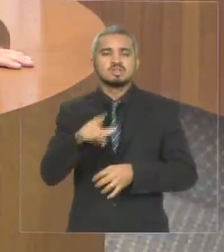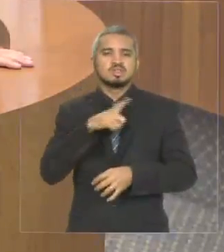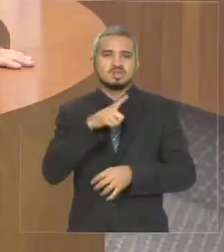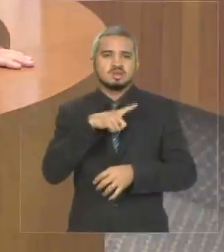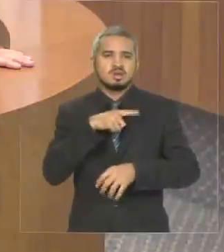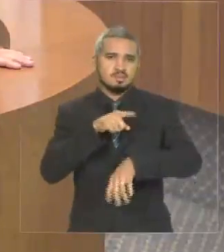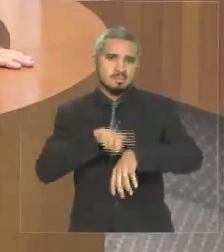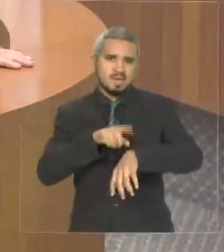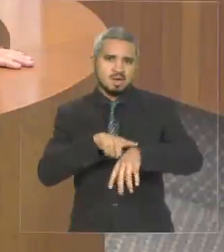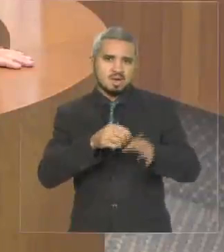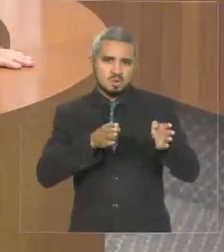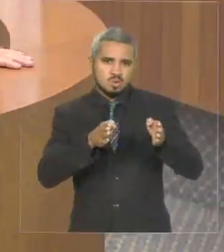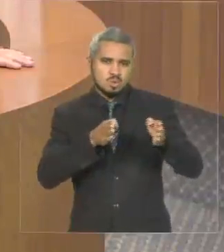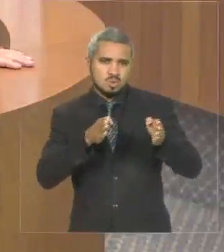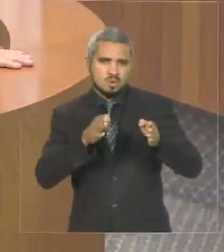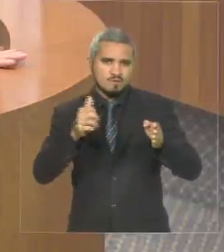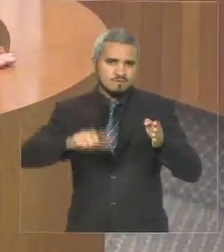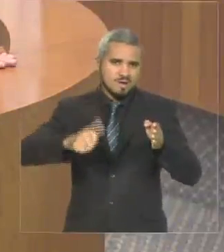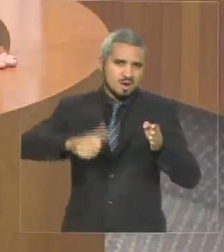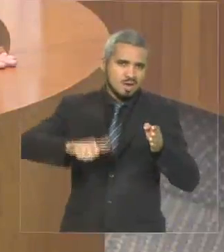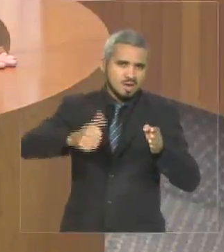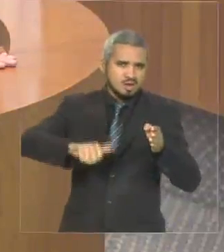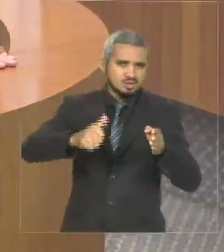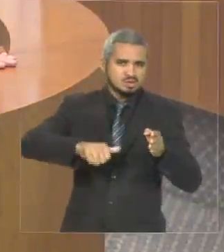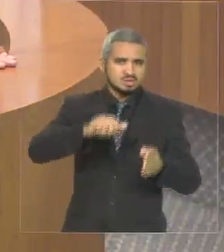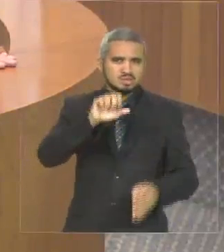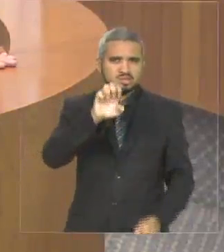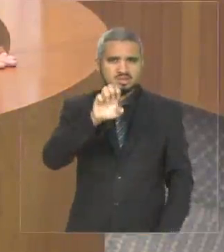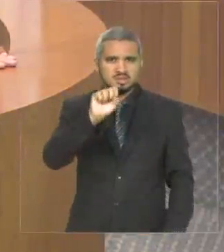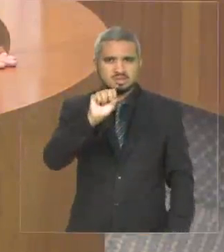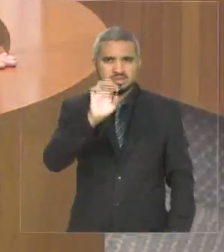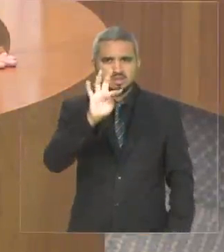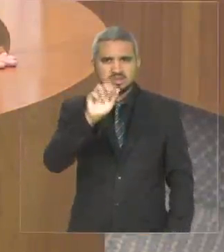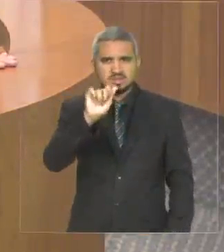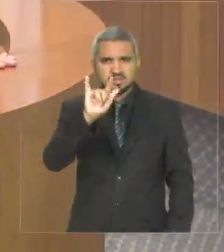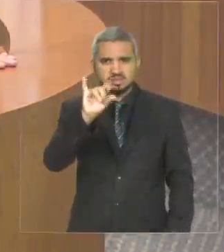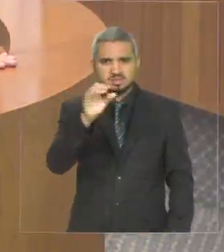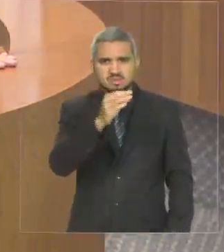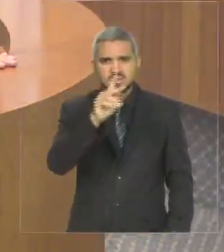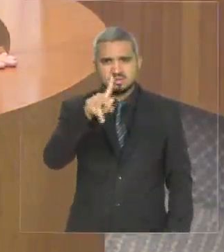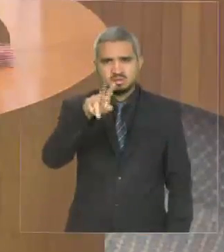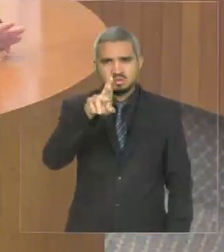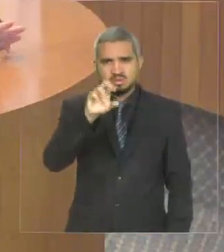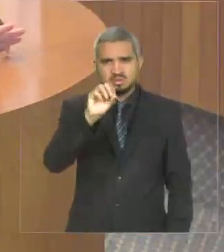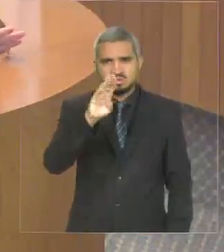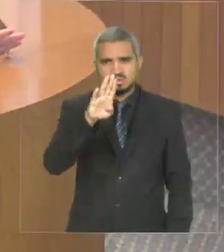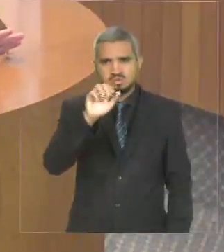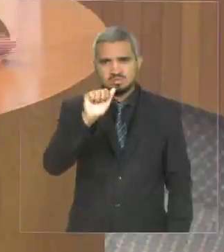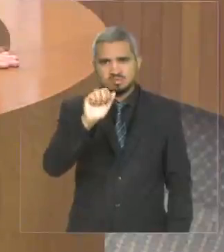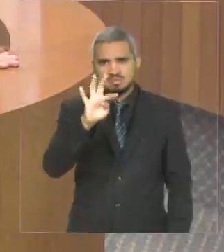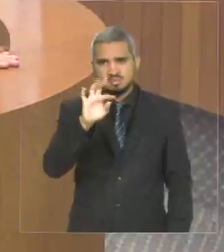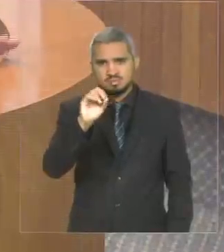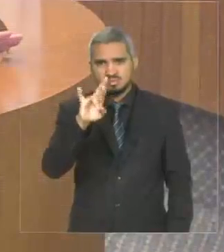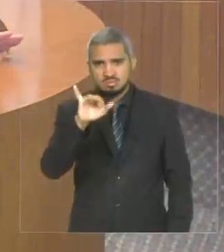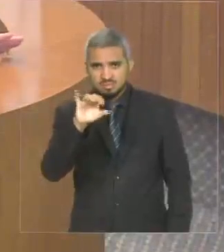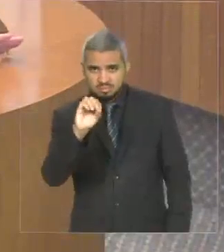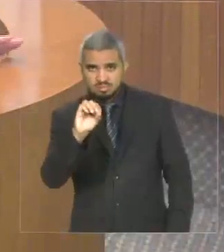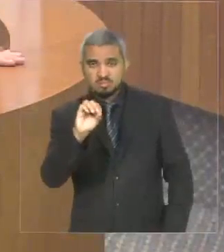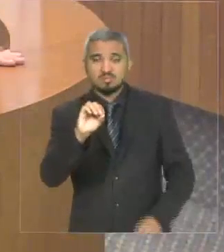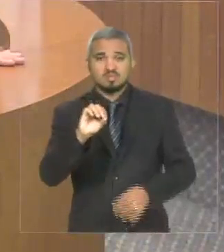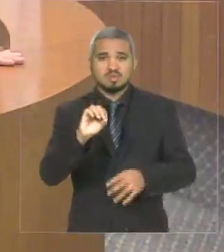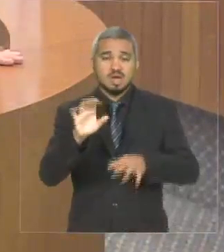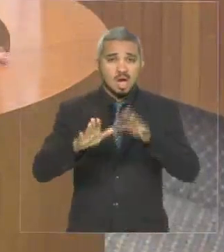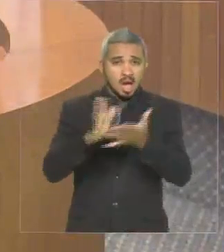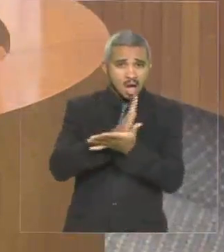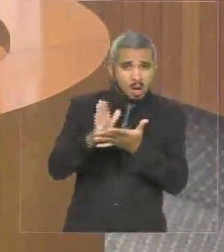probatório. Eu fui procurado por diversos professores que estão em estágio probatório, apavorados,